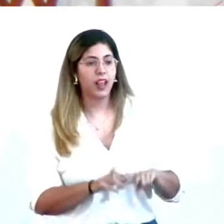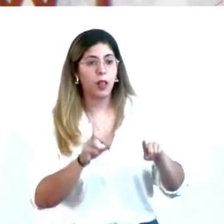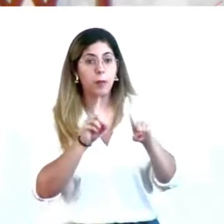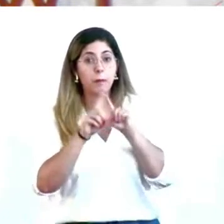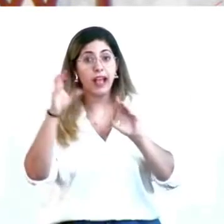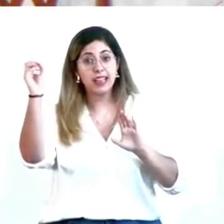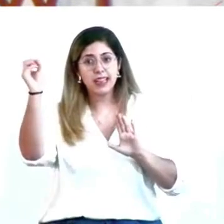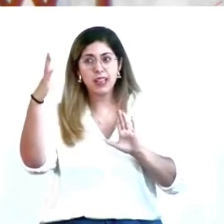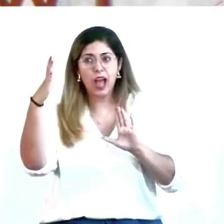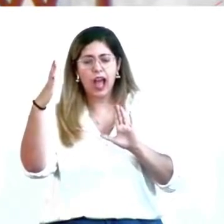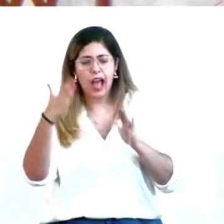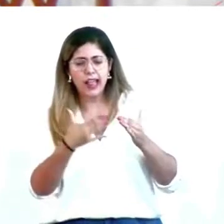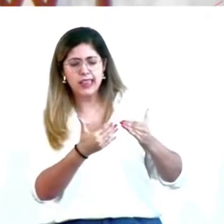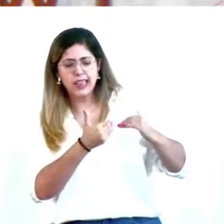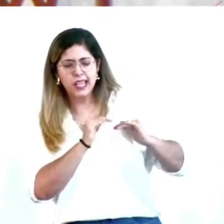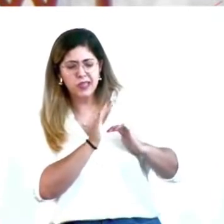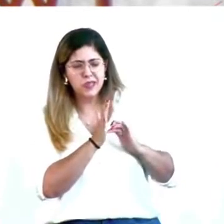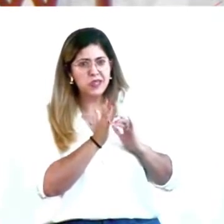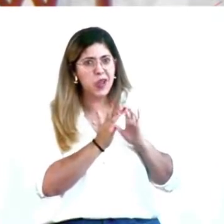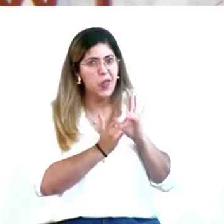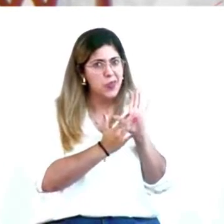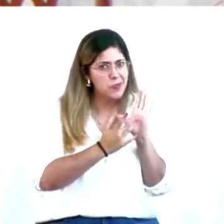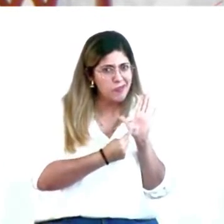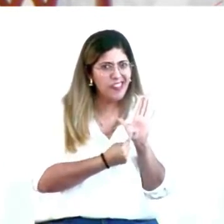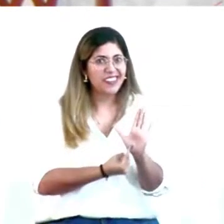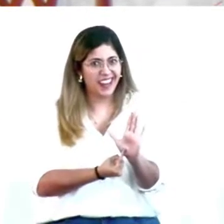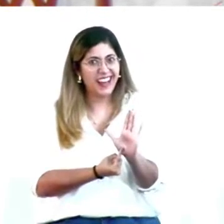brilhar Deus.